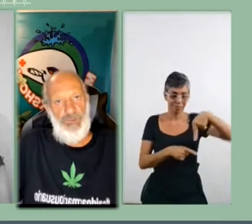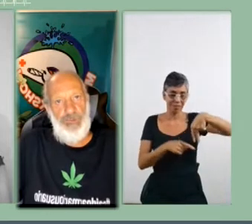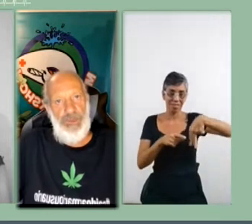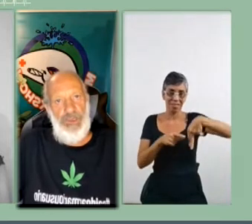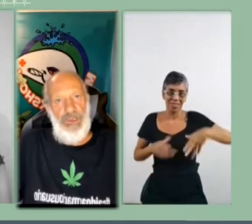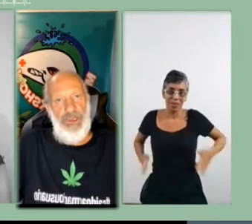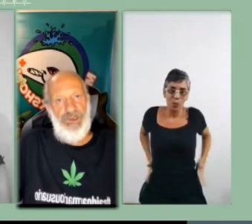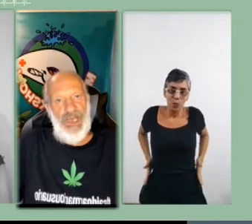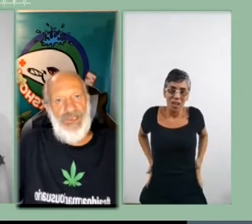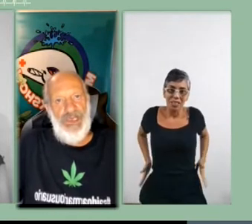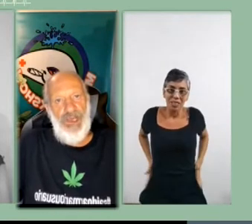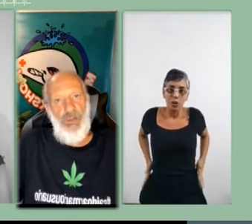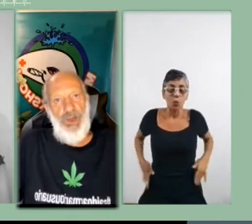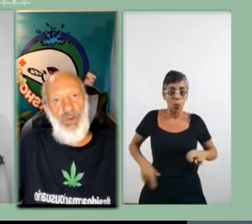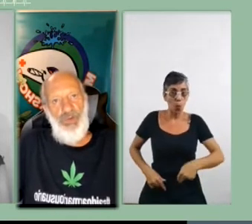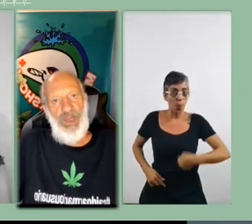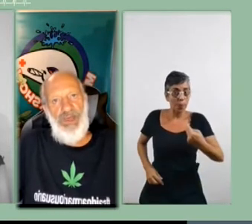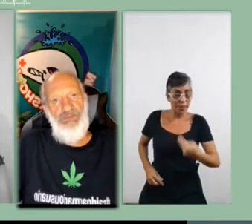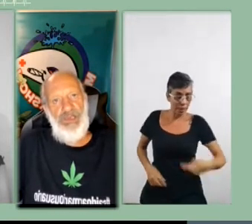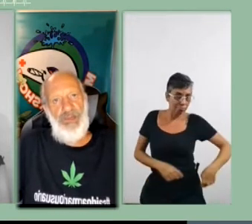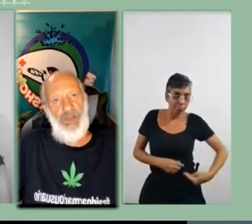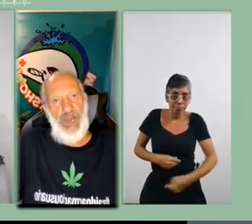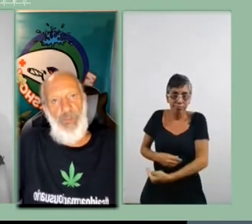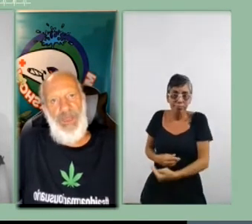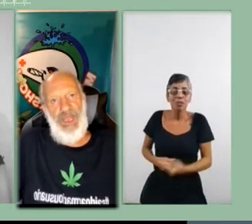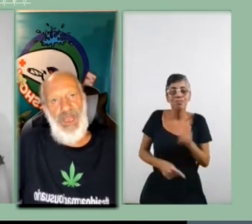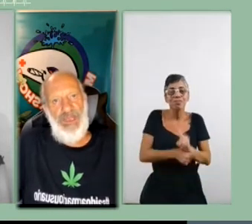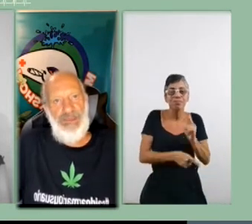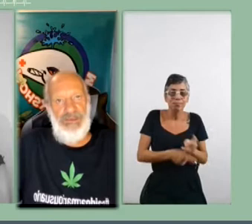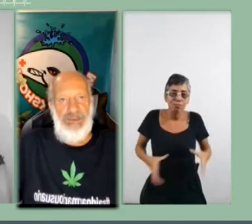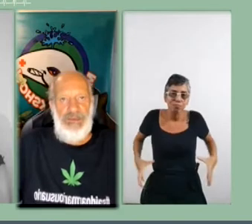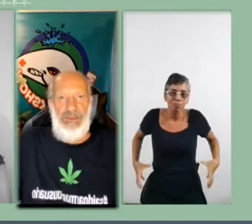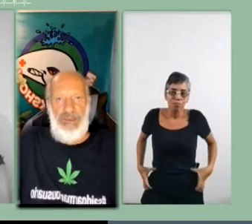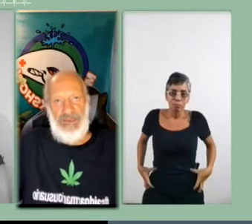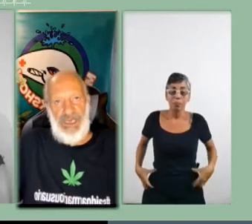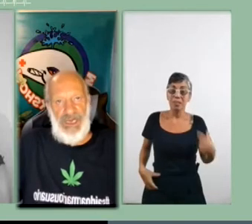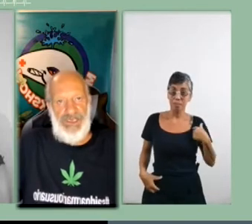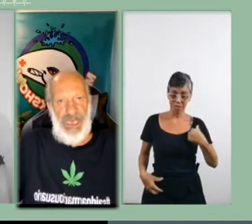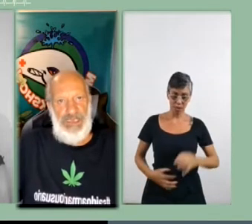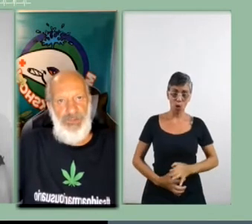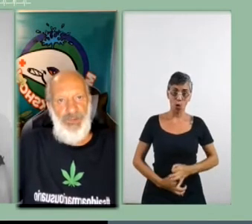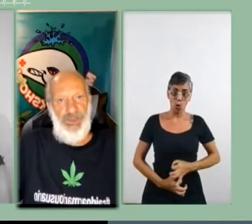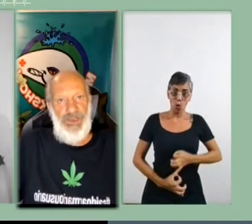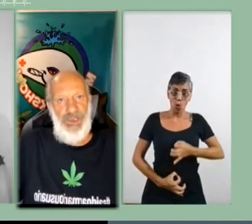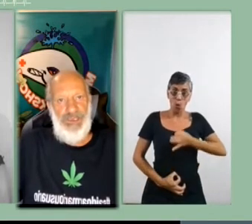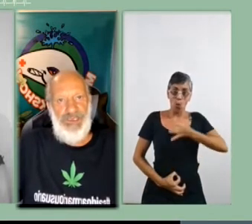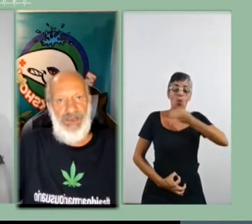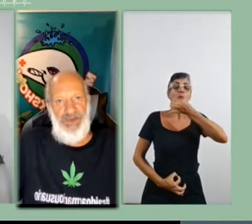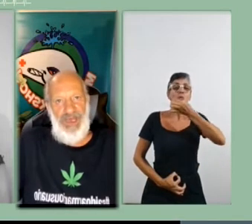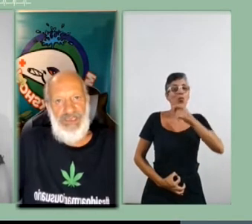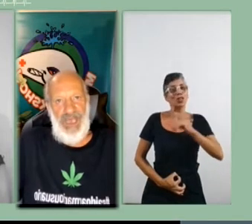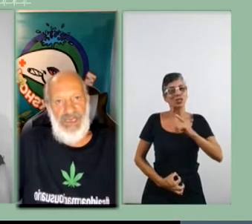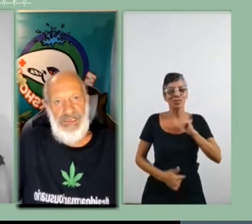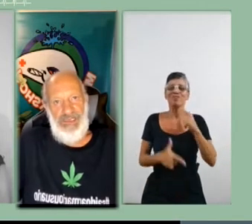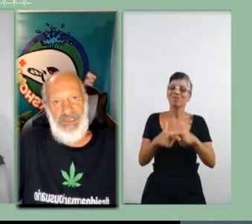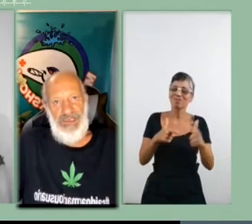quadril. Eu já tinha uma coluna vertebral bem escrachada, porque já tinha